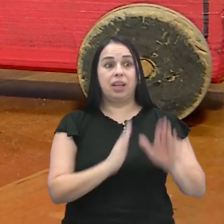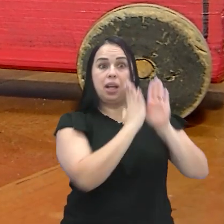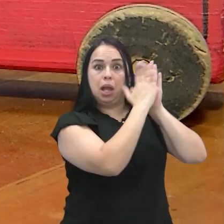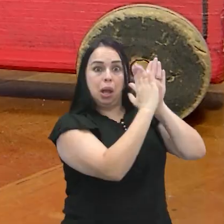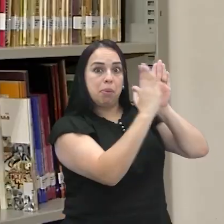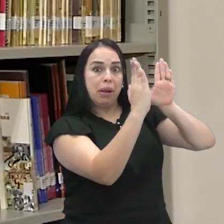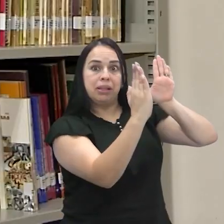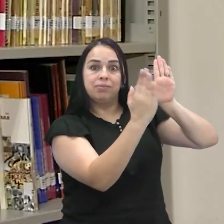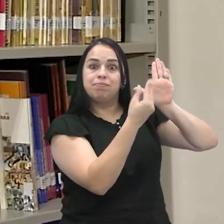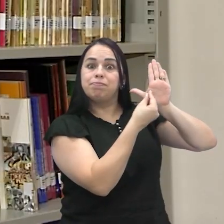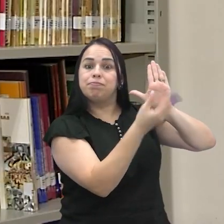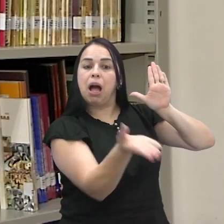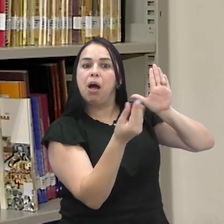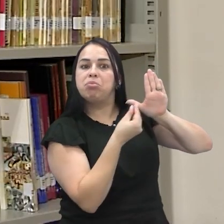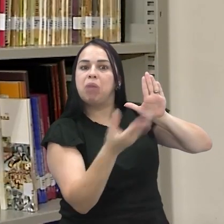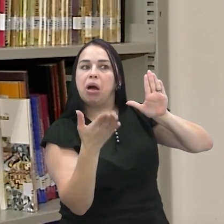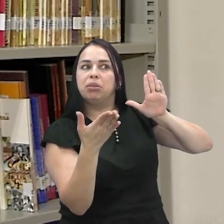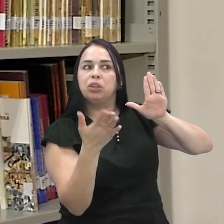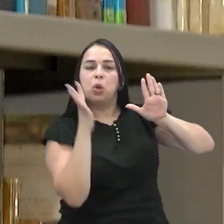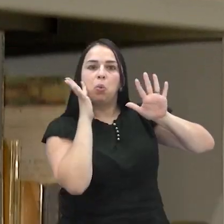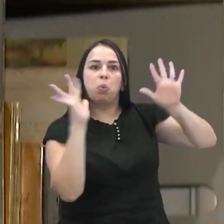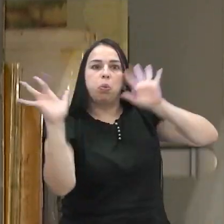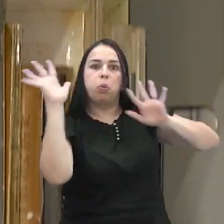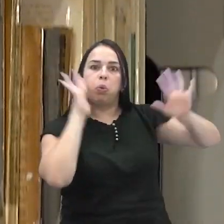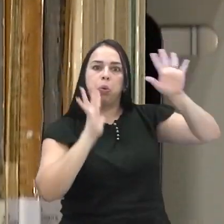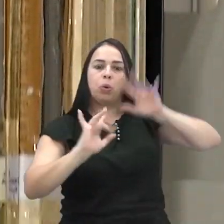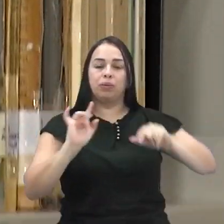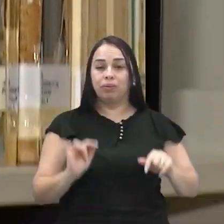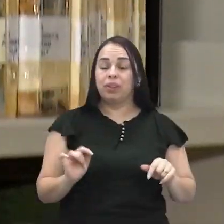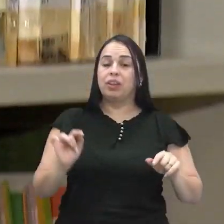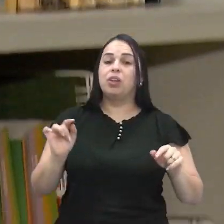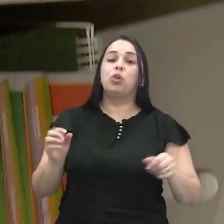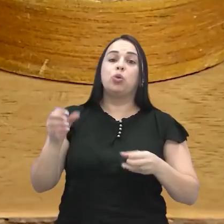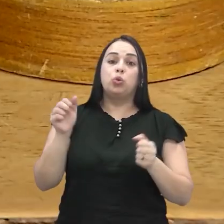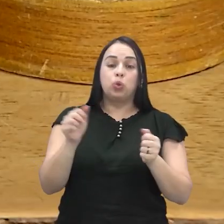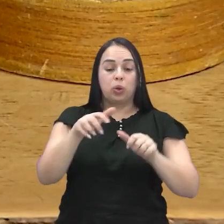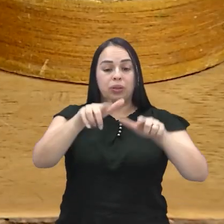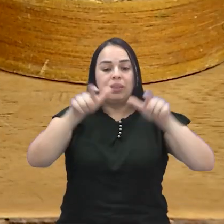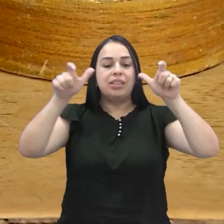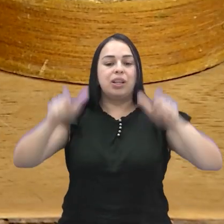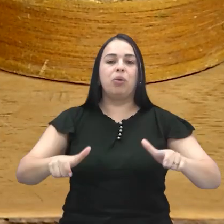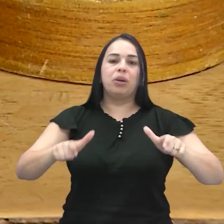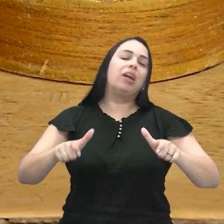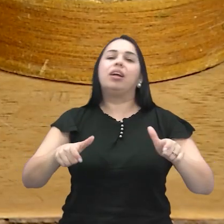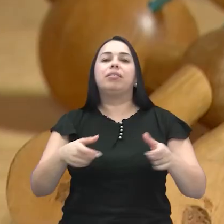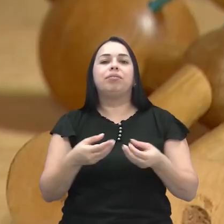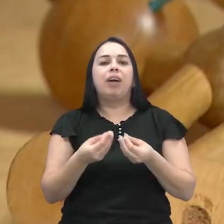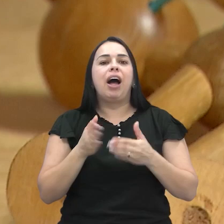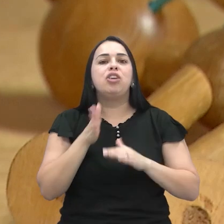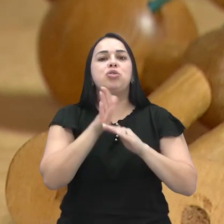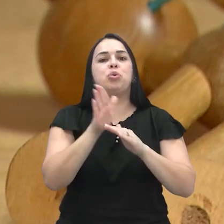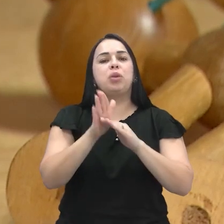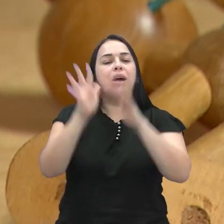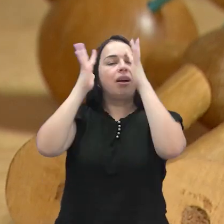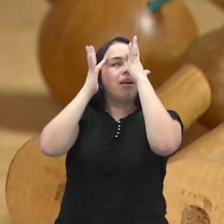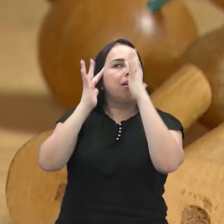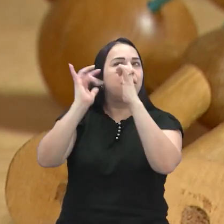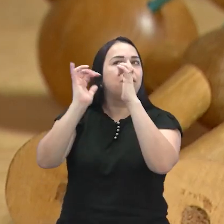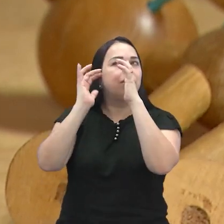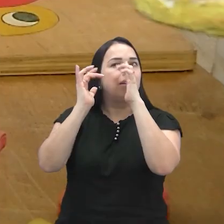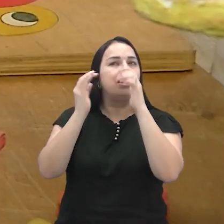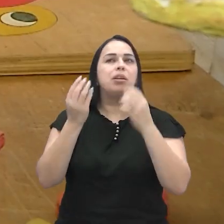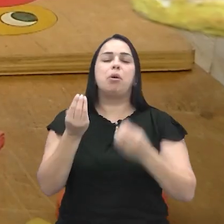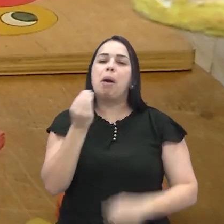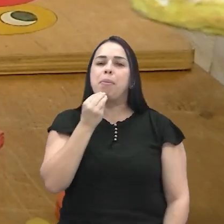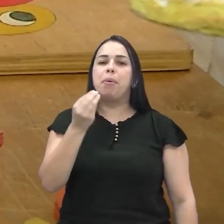as crianças e a biblioteca oferece um universo de conhecimento. Juntos, esses espaços proporcionam reflexão